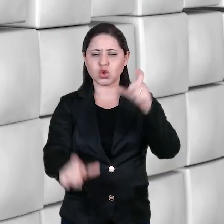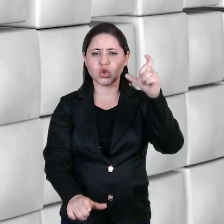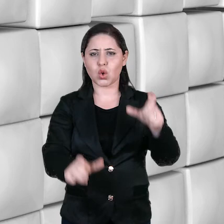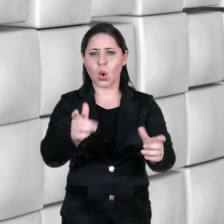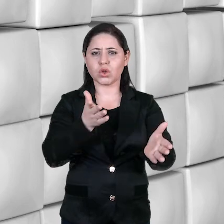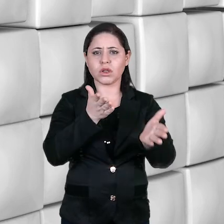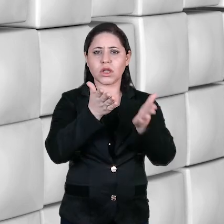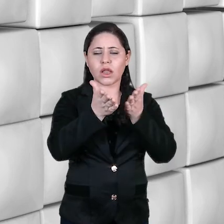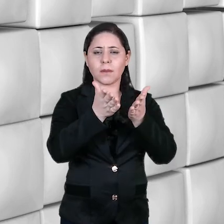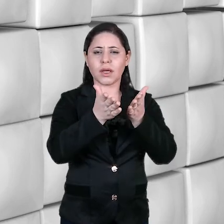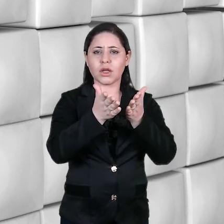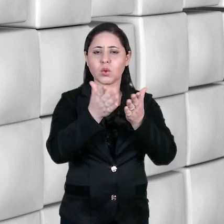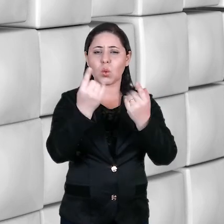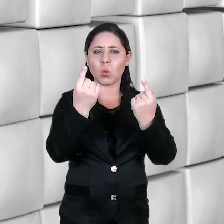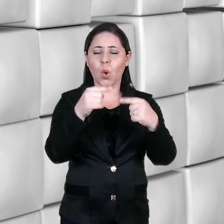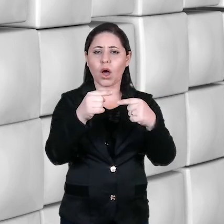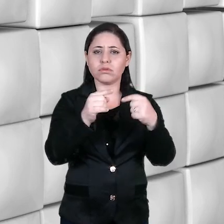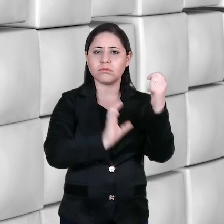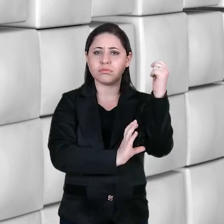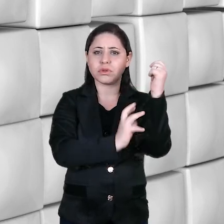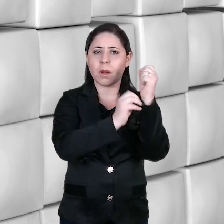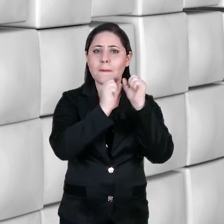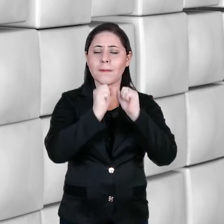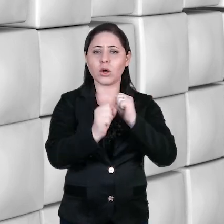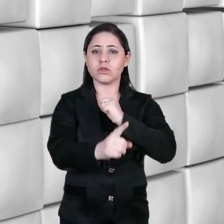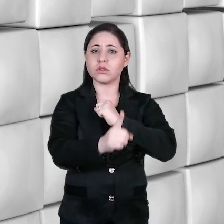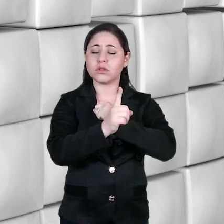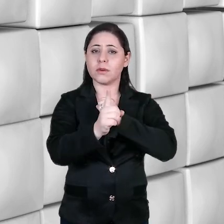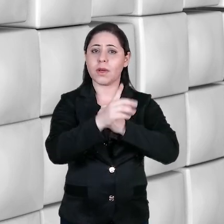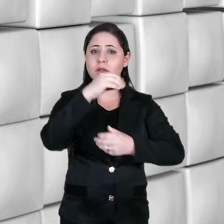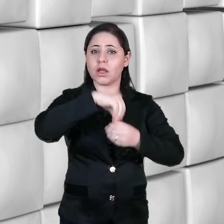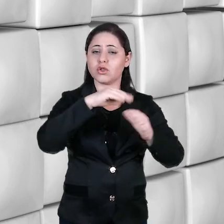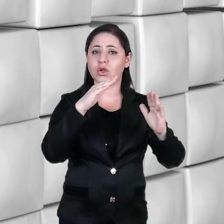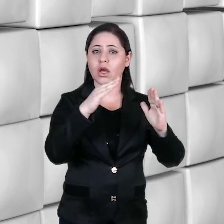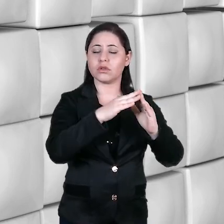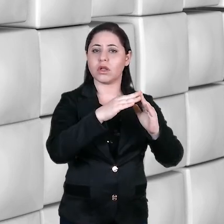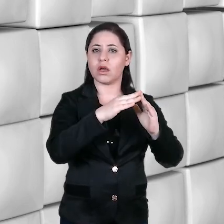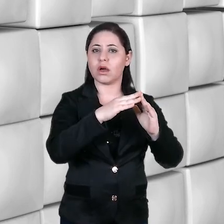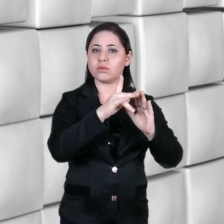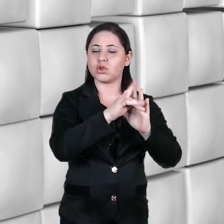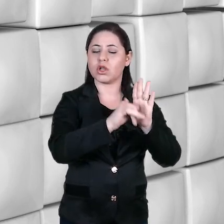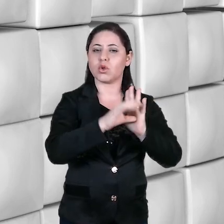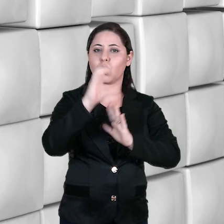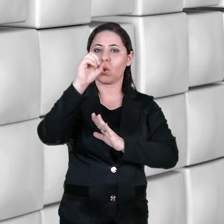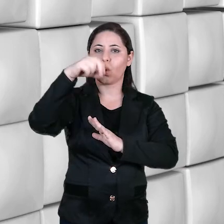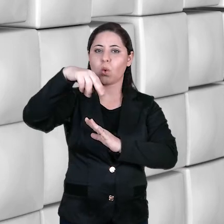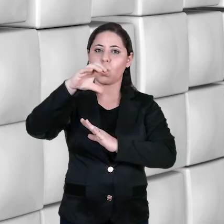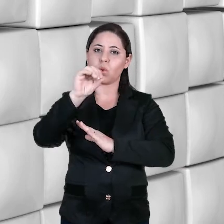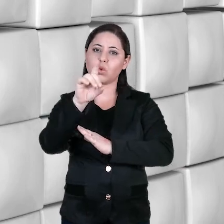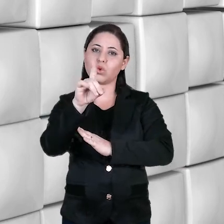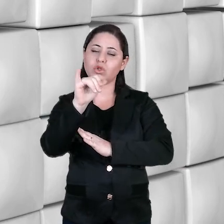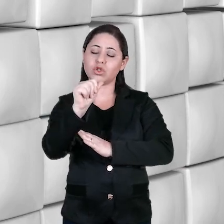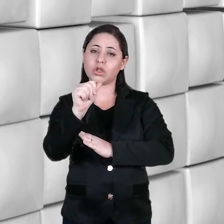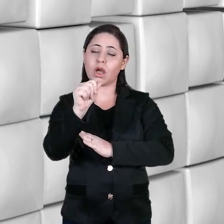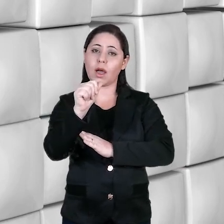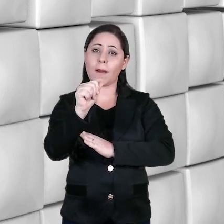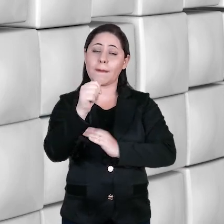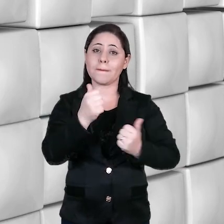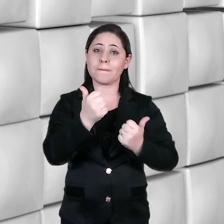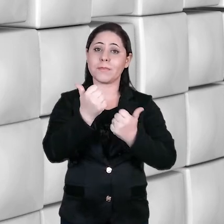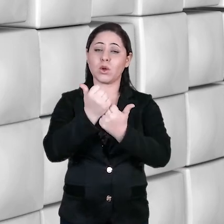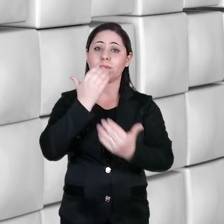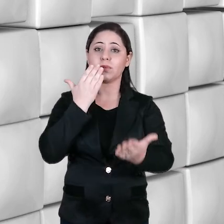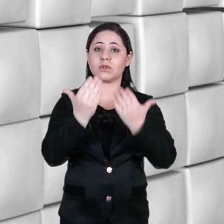Pessoas em tratamento contra o câncer poderão ter atendimento domiciliar. É o que prevê o programa Oncodia, que prevê